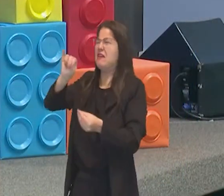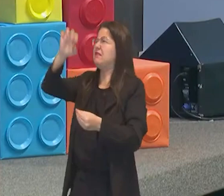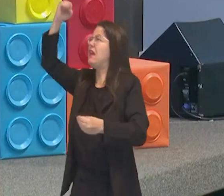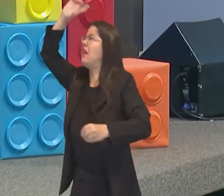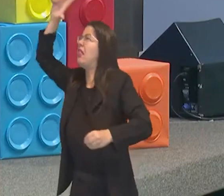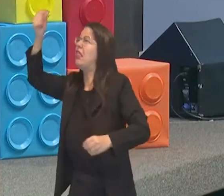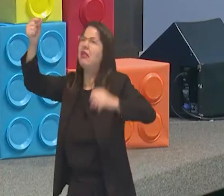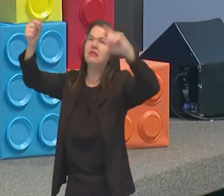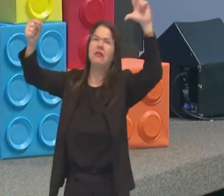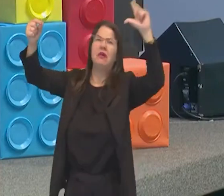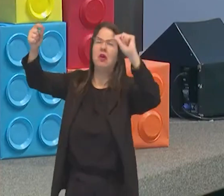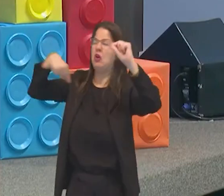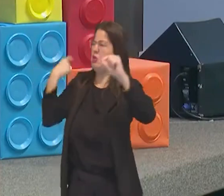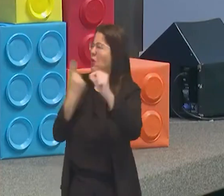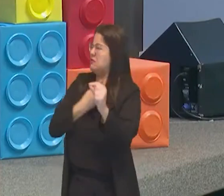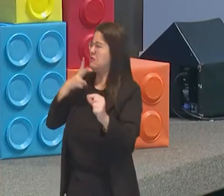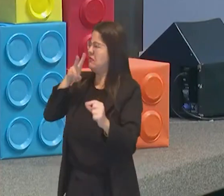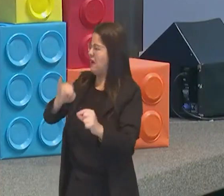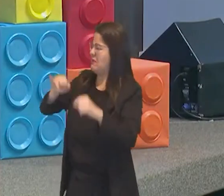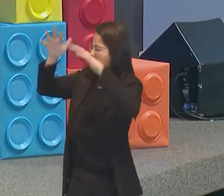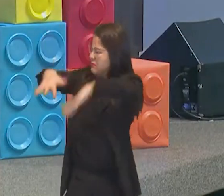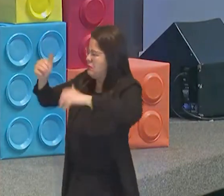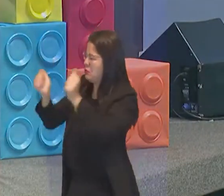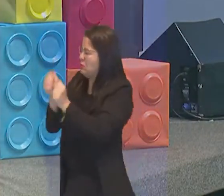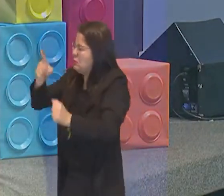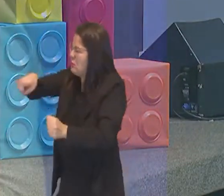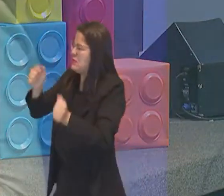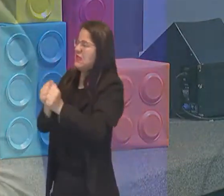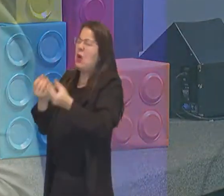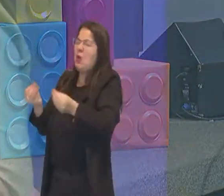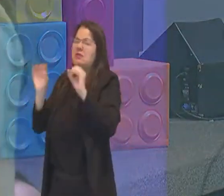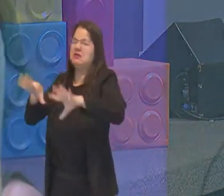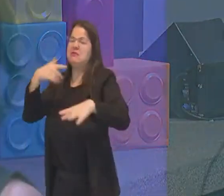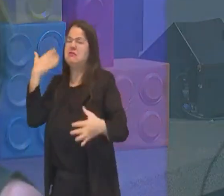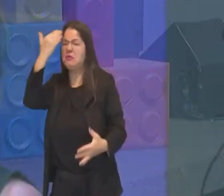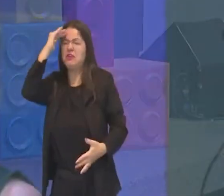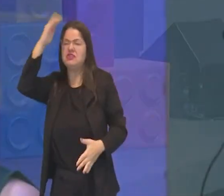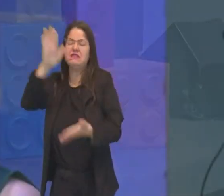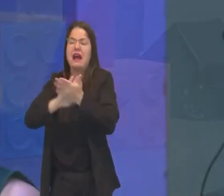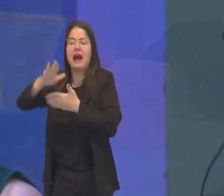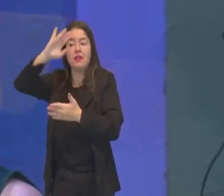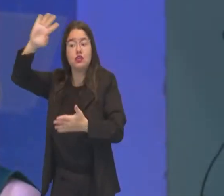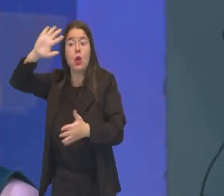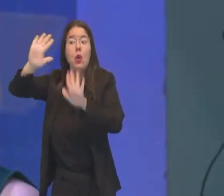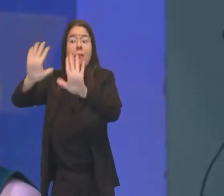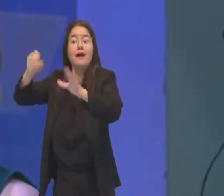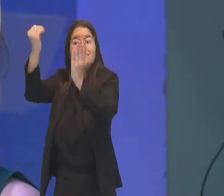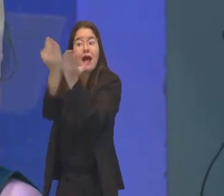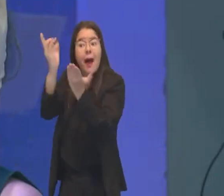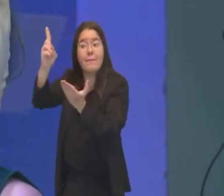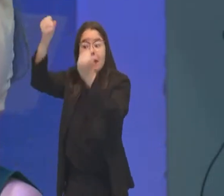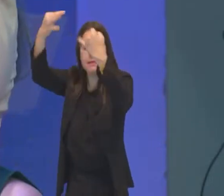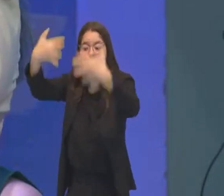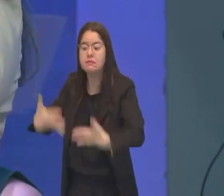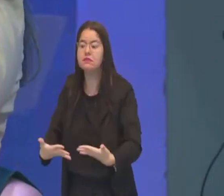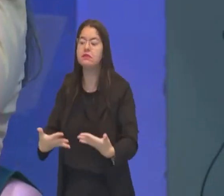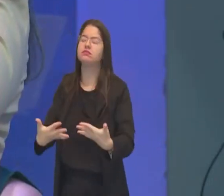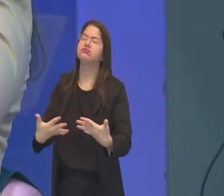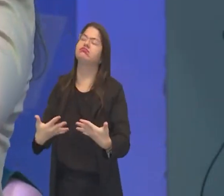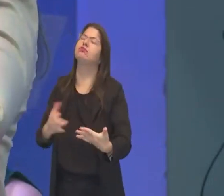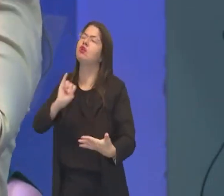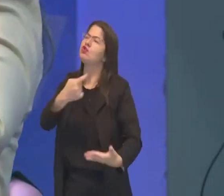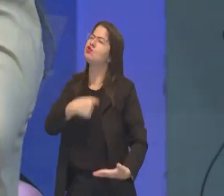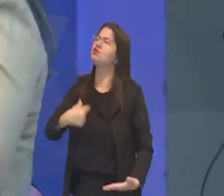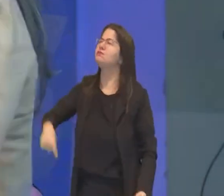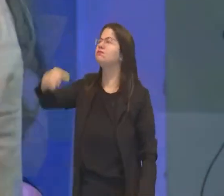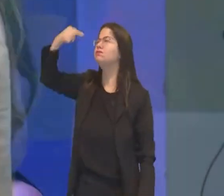que eu, seu pai, sua mãe, nós vamos nos curvar a você? Mas a Bíblia diz que ele ficou pensando.